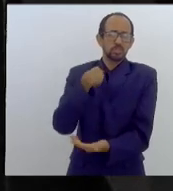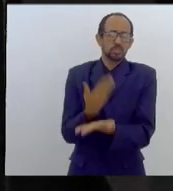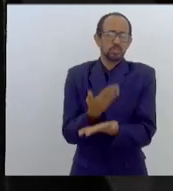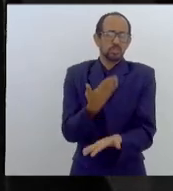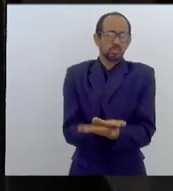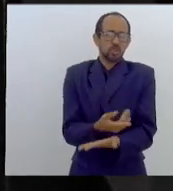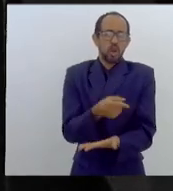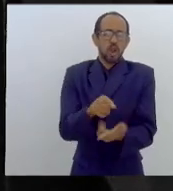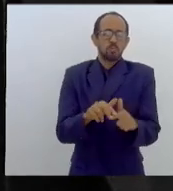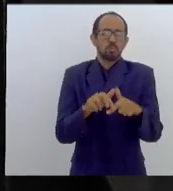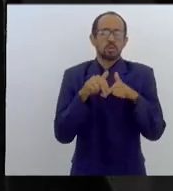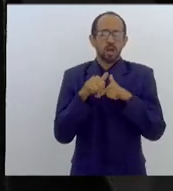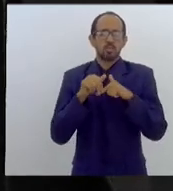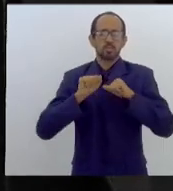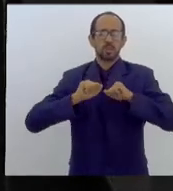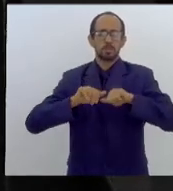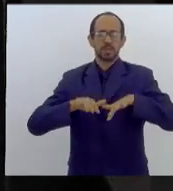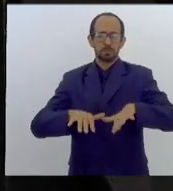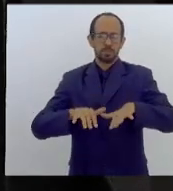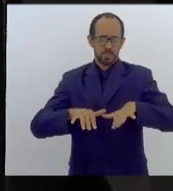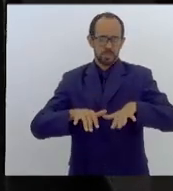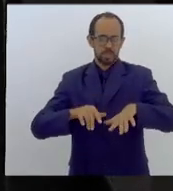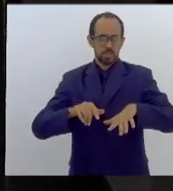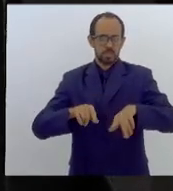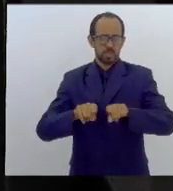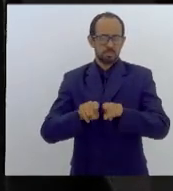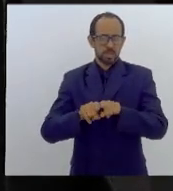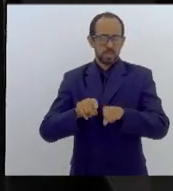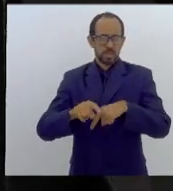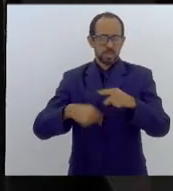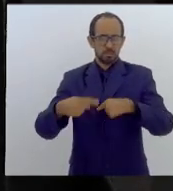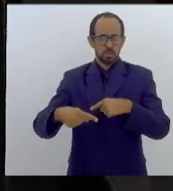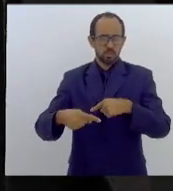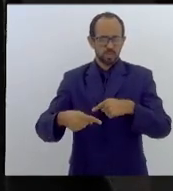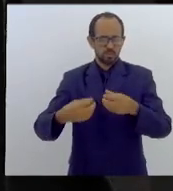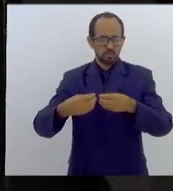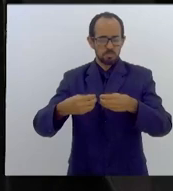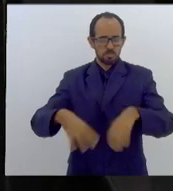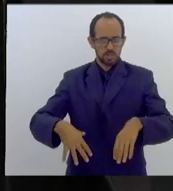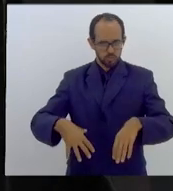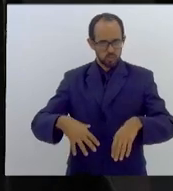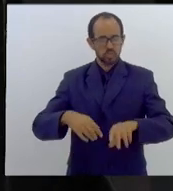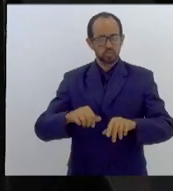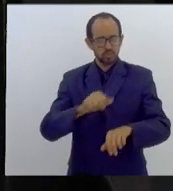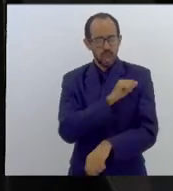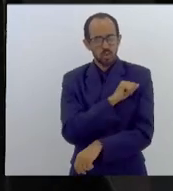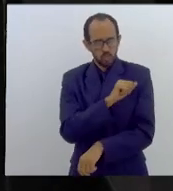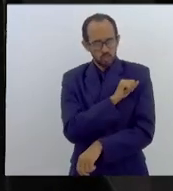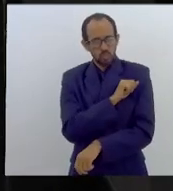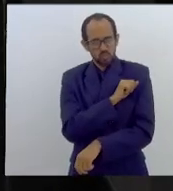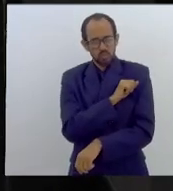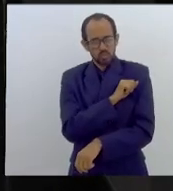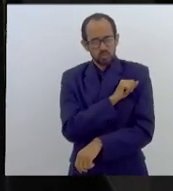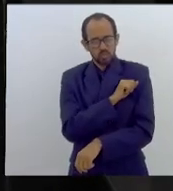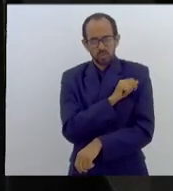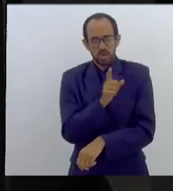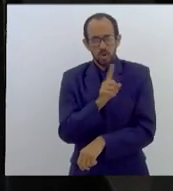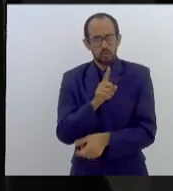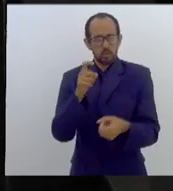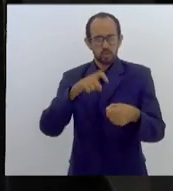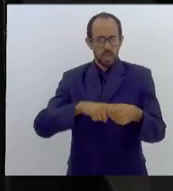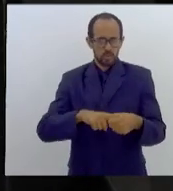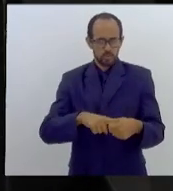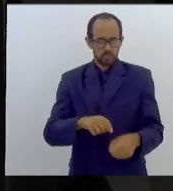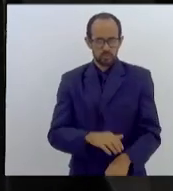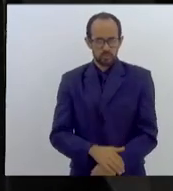o advento da pandemia e no pós-pandemia, houve uma perda expressiva de alunos que não voltaram, não